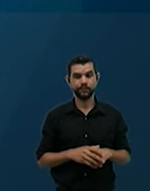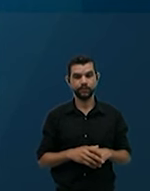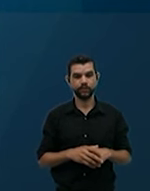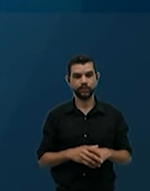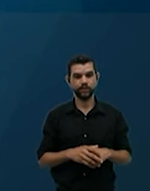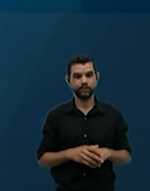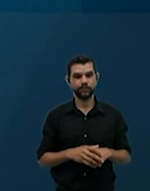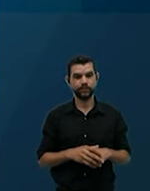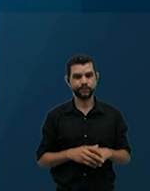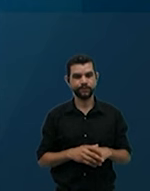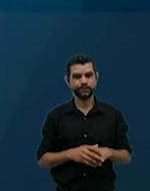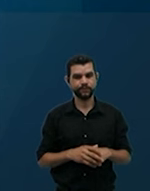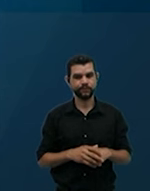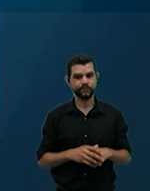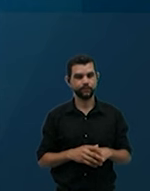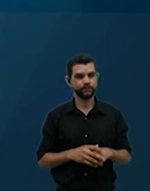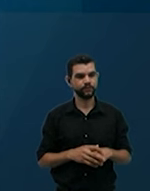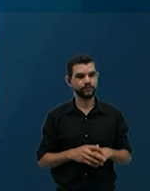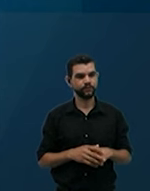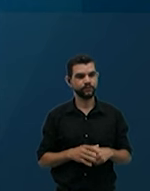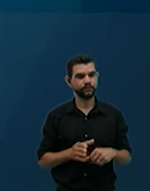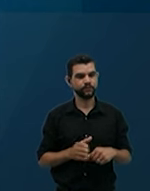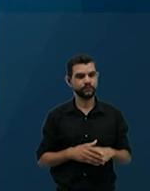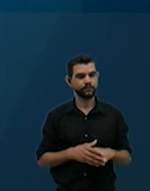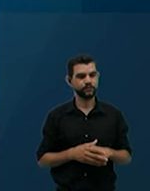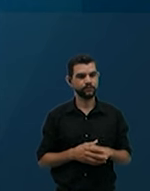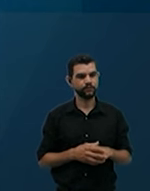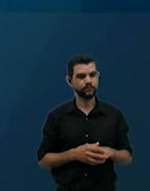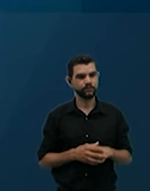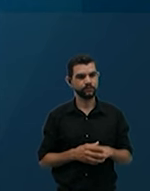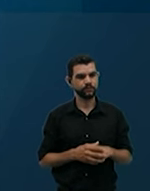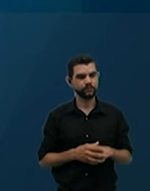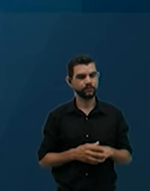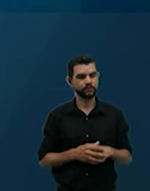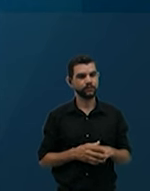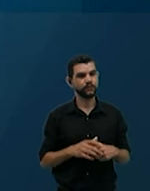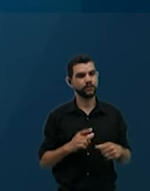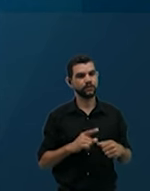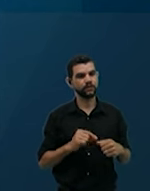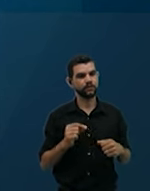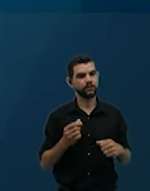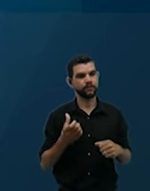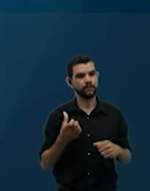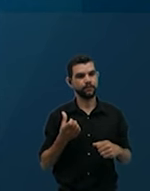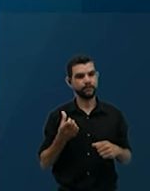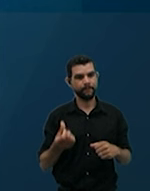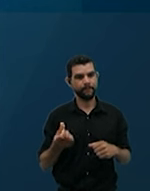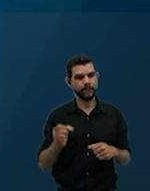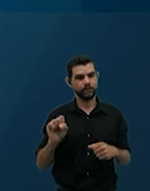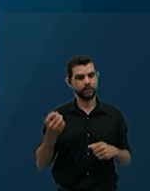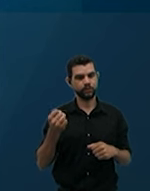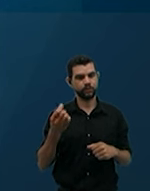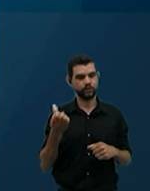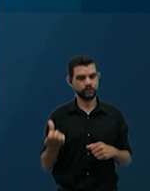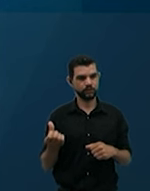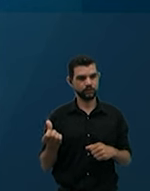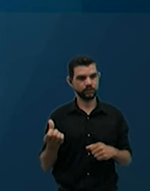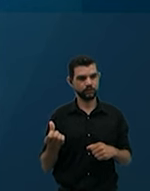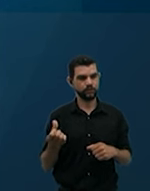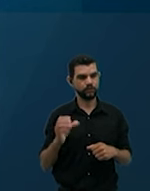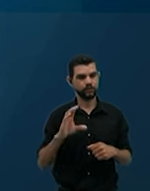Código de Processo Civil, artigo 686 do CPC de 73 e o